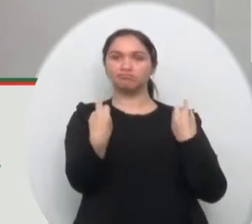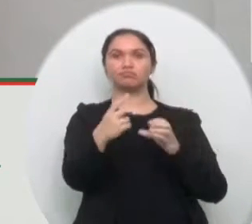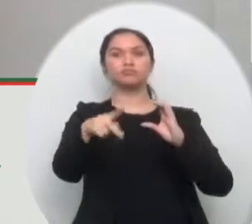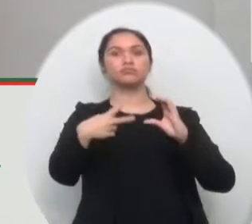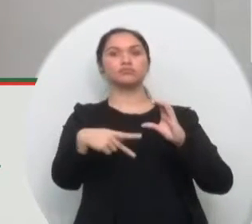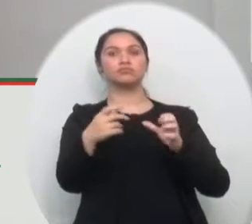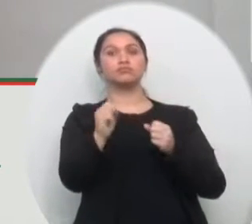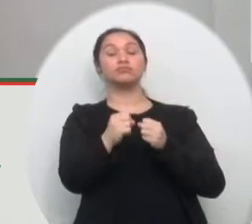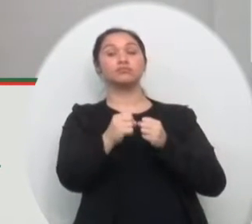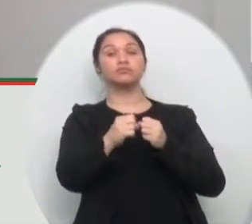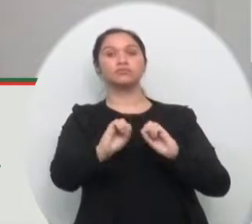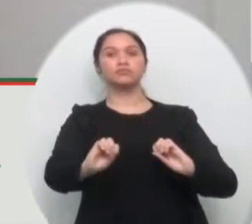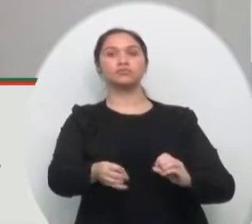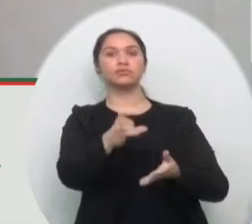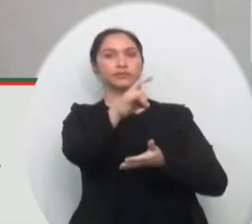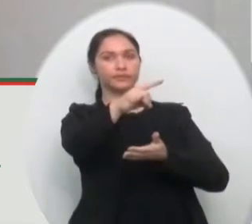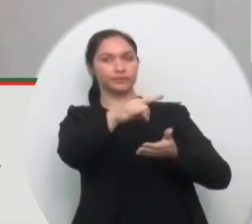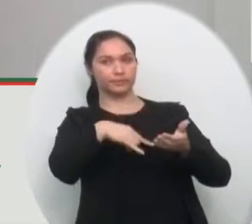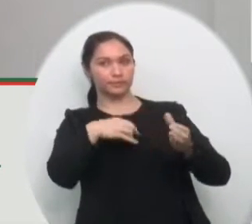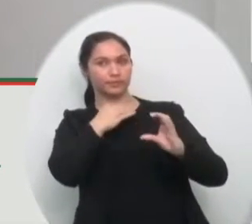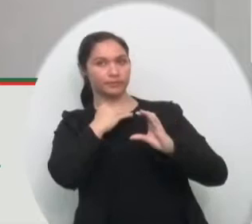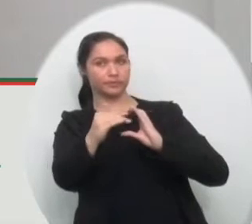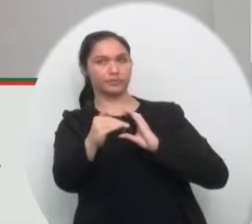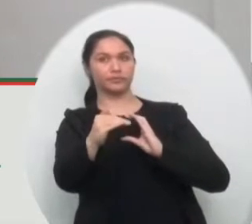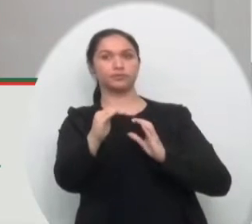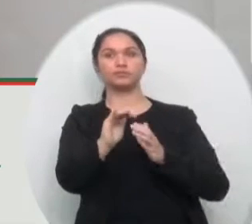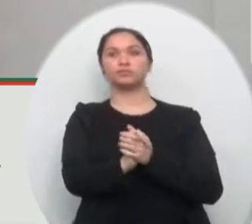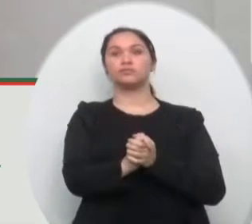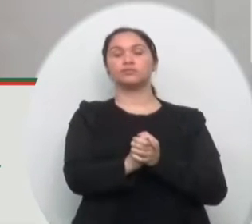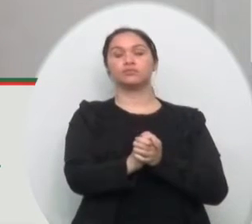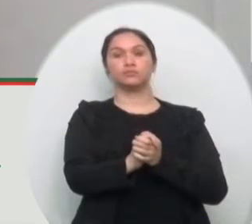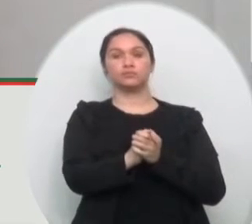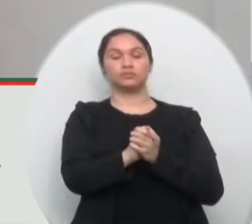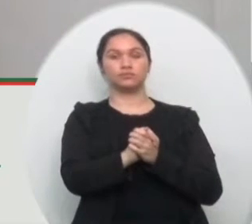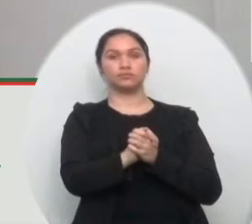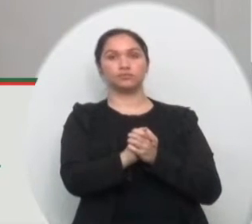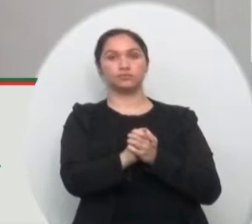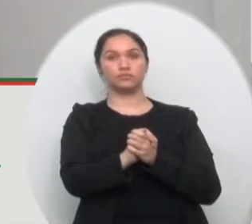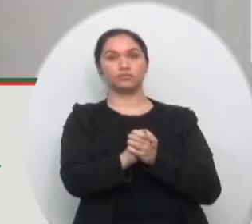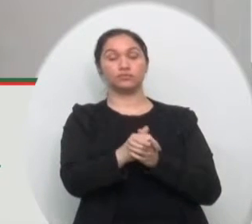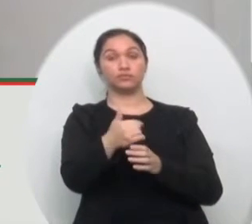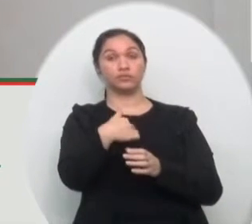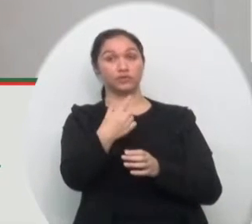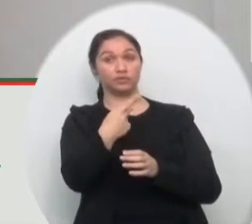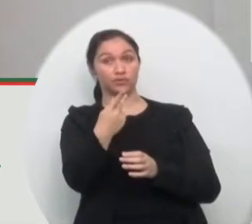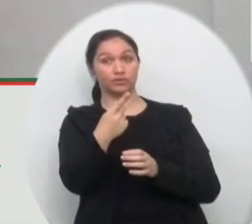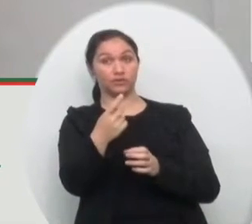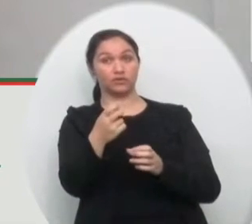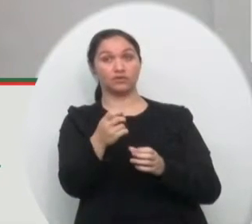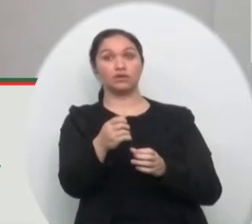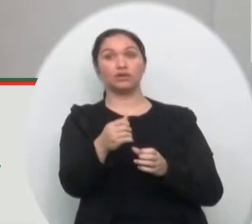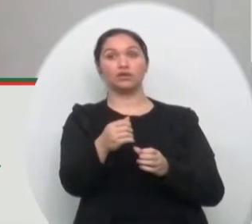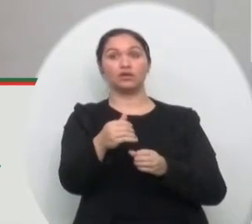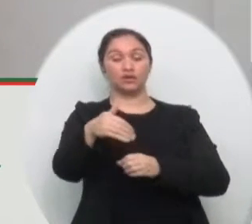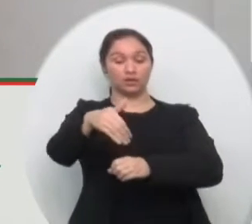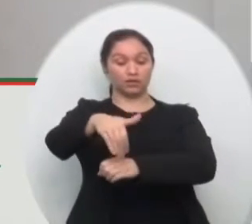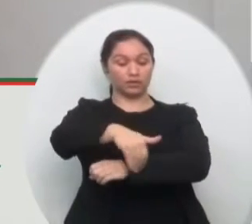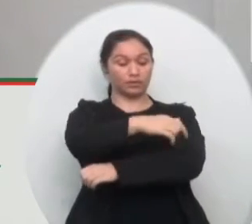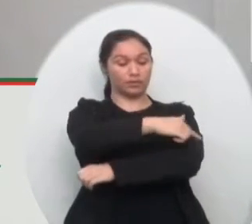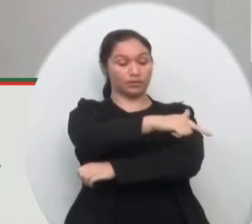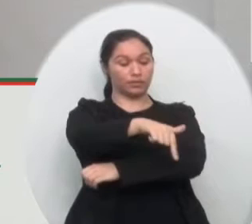4 os encaminhamentos aprovados pelo plenário. Rapidamente, vou citá-los: a reabertura da rótula do Corte da